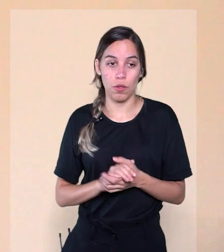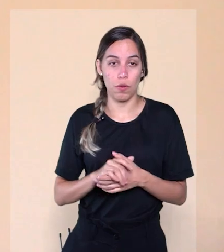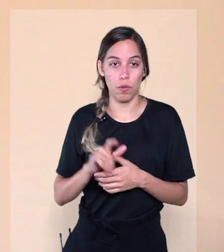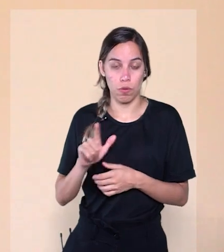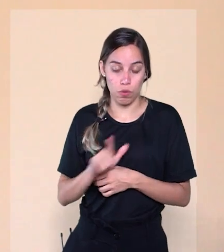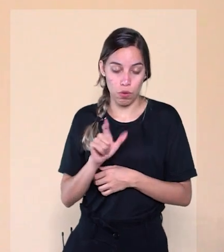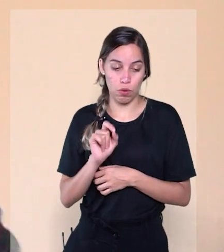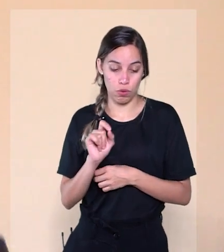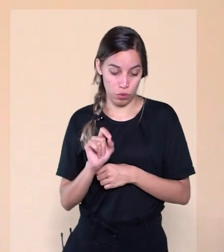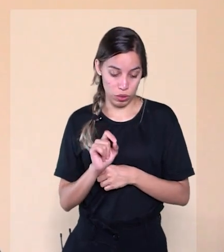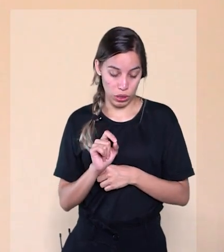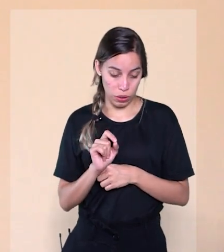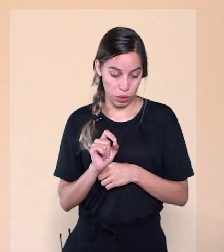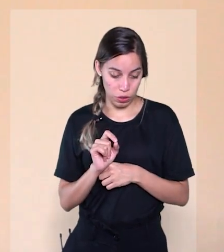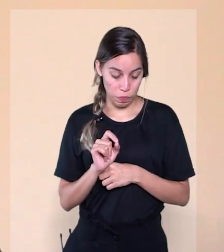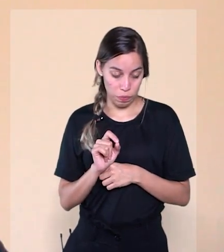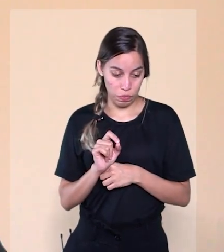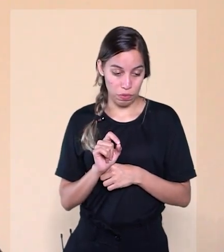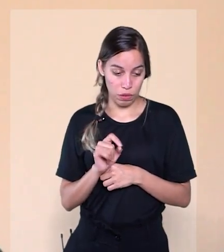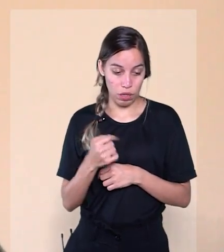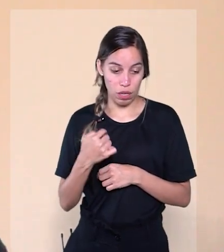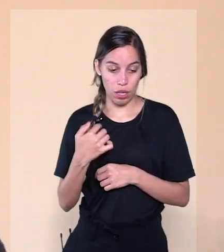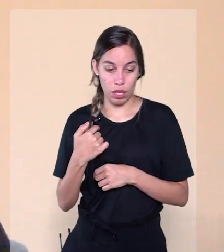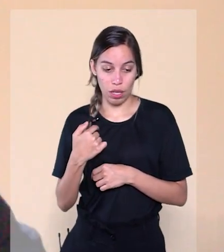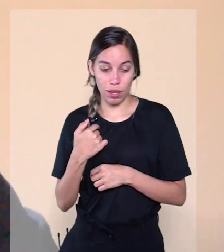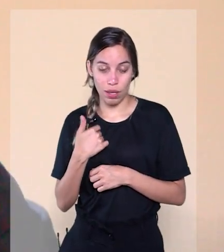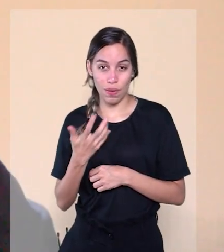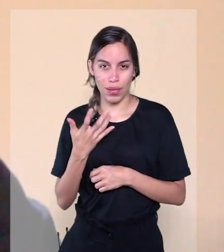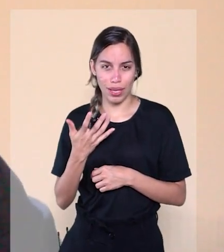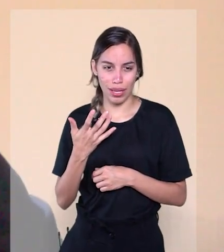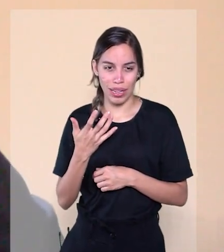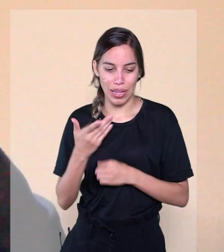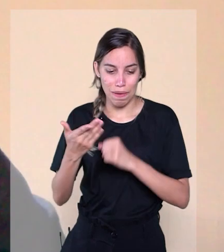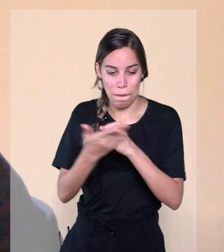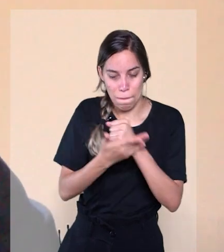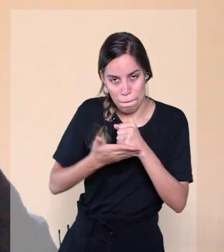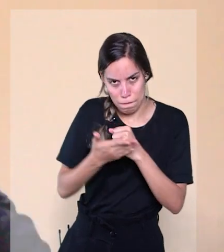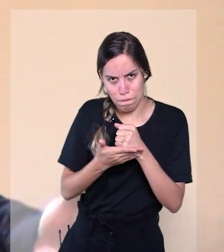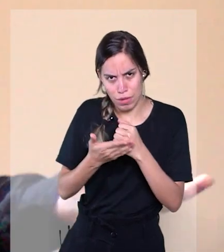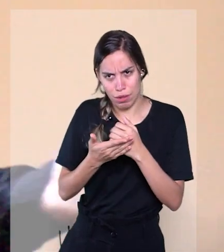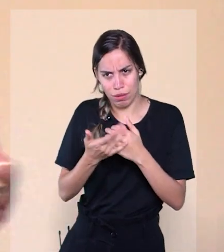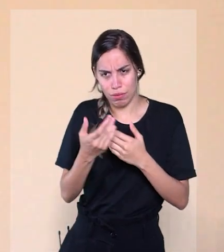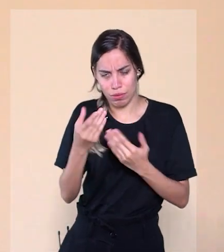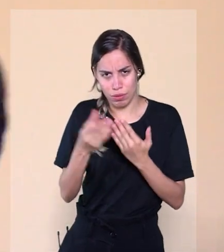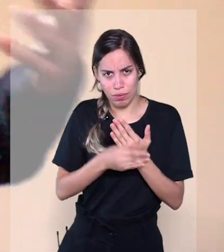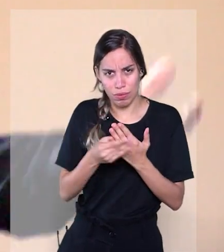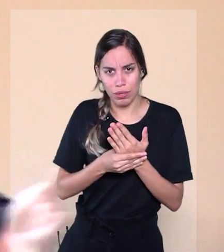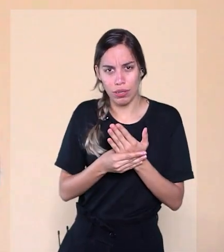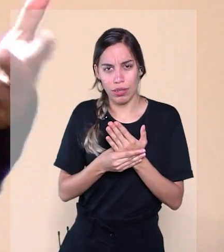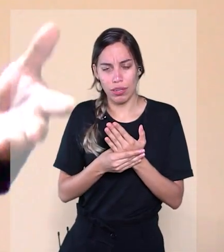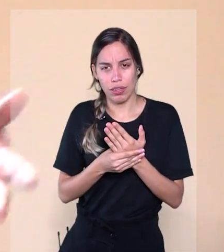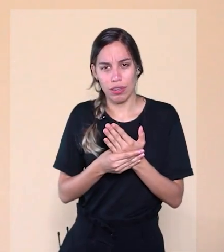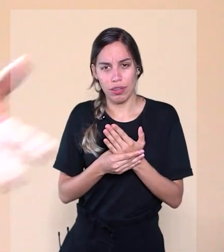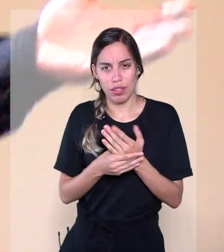Mas a maneira que eu quis dar um esqueleto pro livro, porque não daria para fazer uma